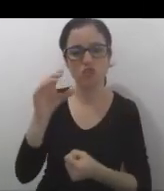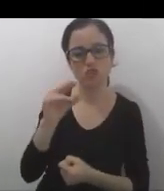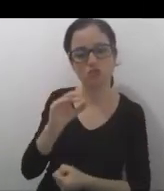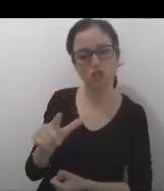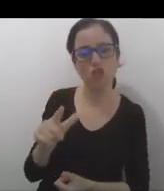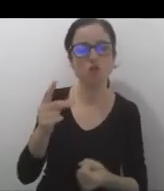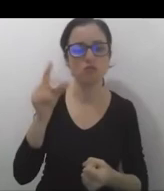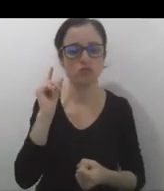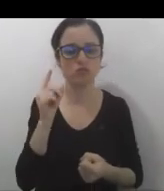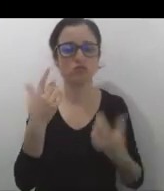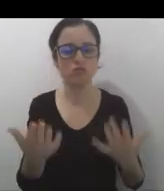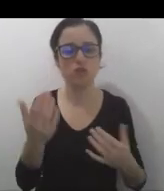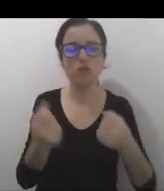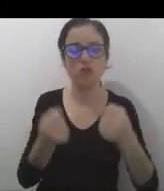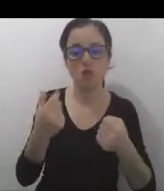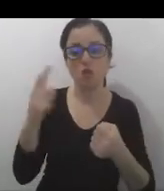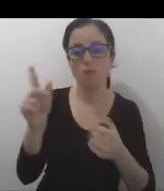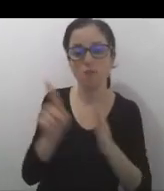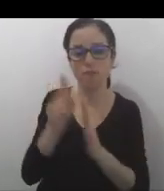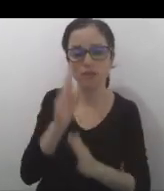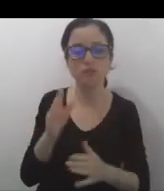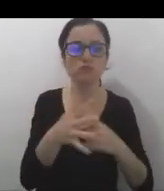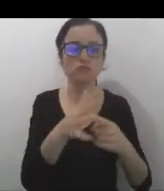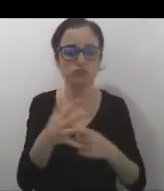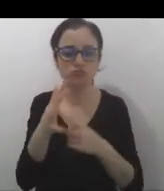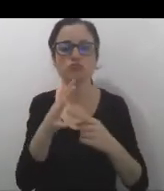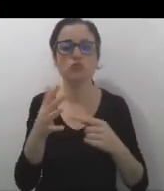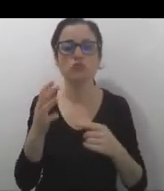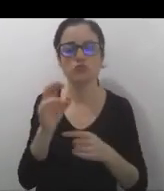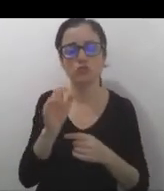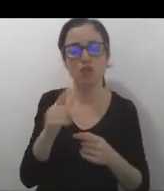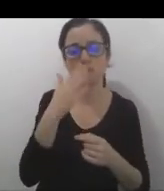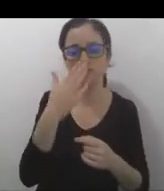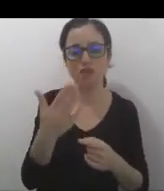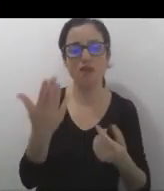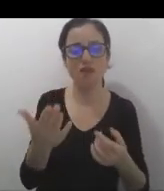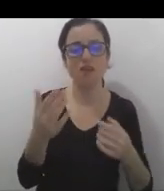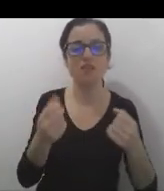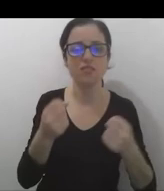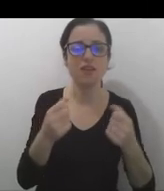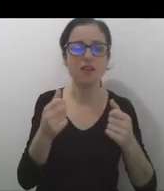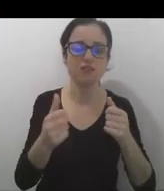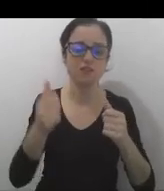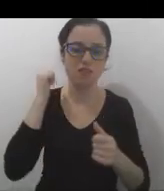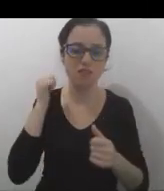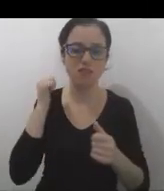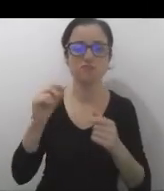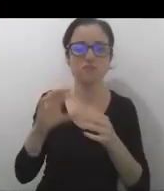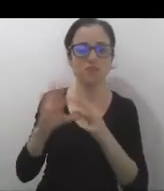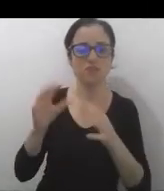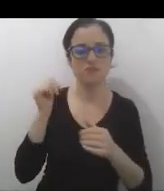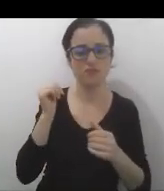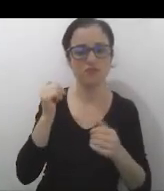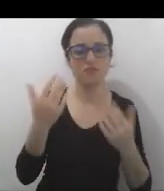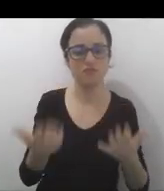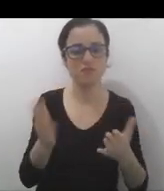consequentemente deixava a parte de trás livre, e a Kombi, um dos problemas da Kombi é o motor ser atrás, o que ocupa grande parte